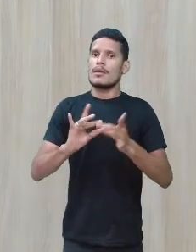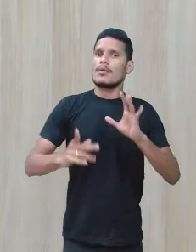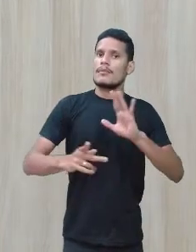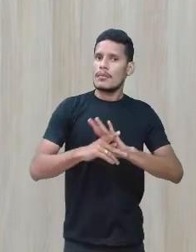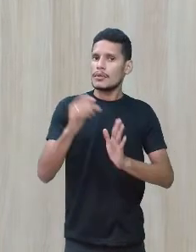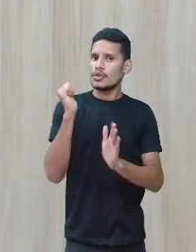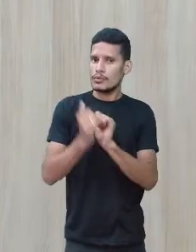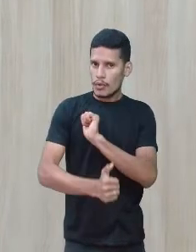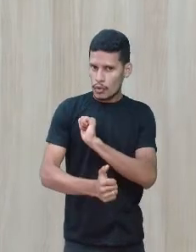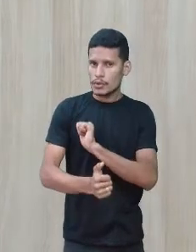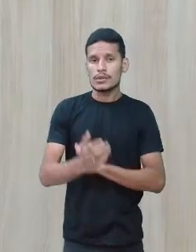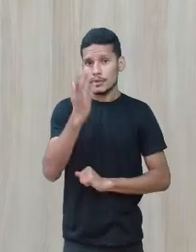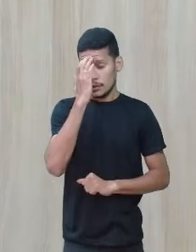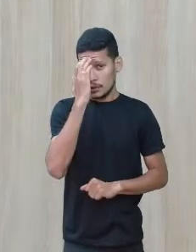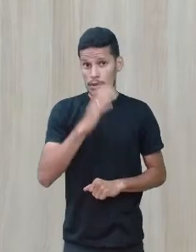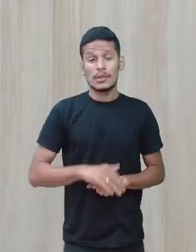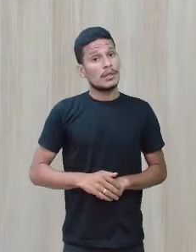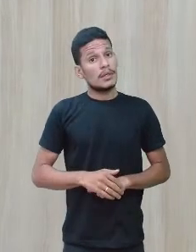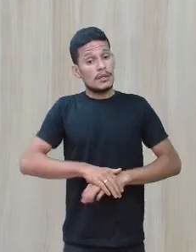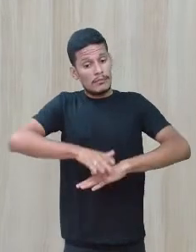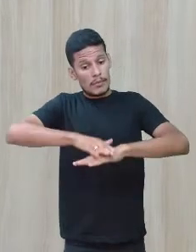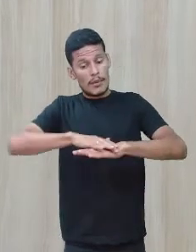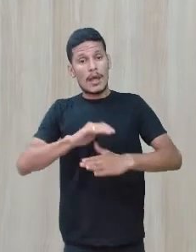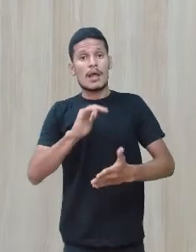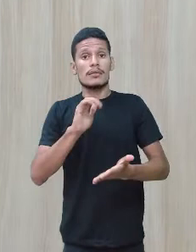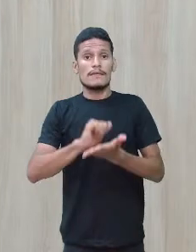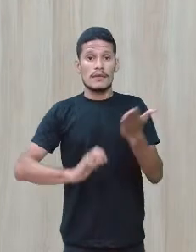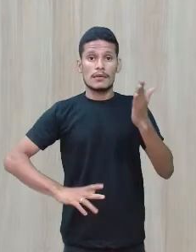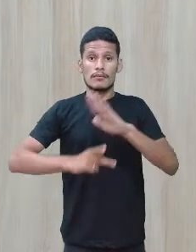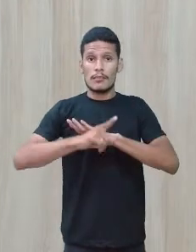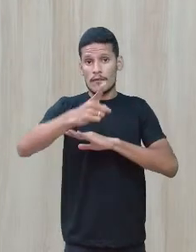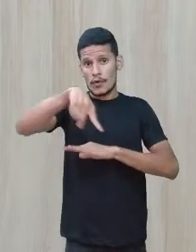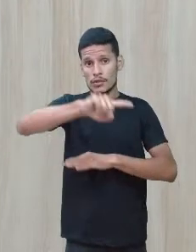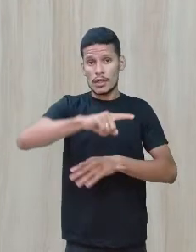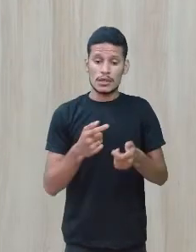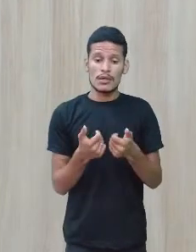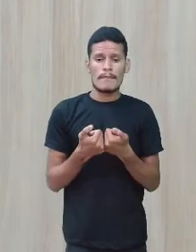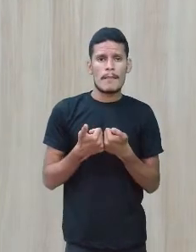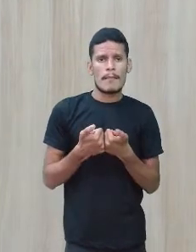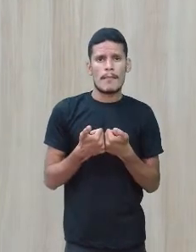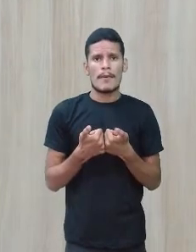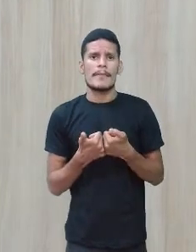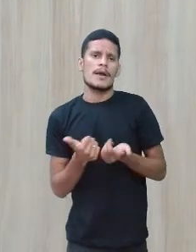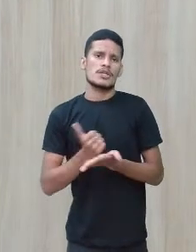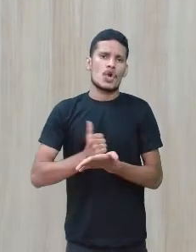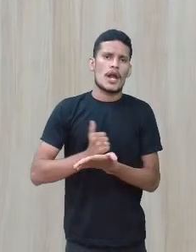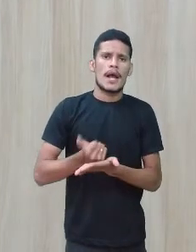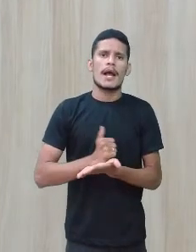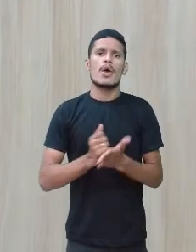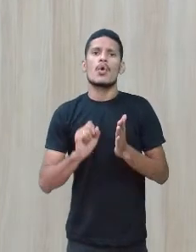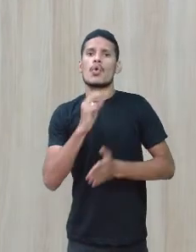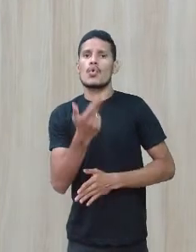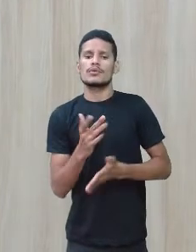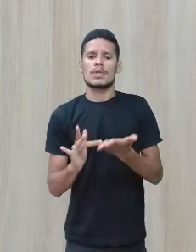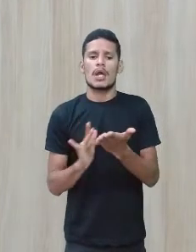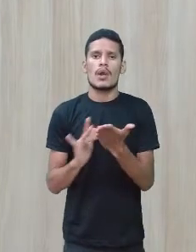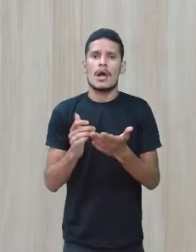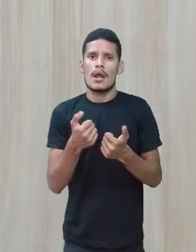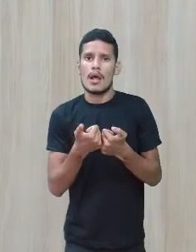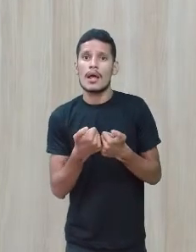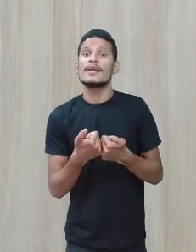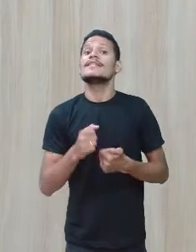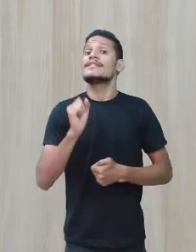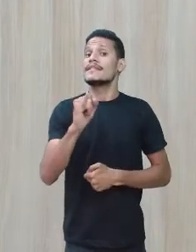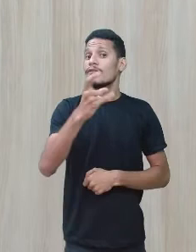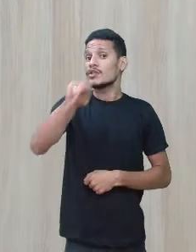do esporte, tá? Então, na sua atividade aí diária, até pra você jogar seu videogame, ou jogar aí no seu celular, se você não